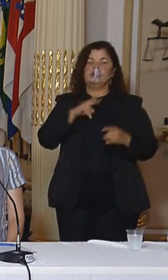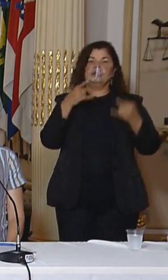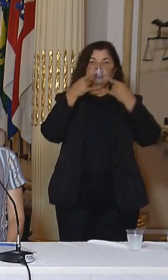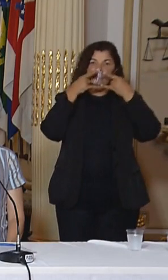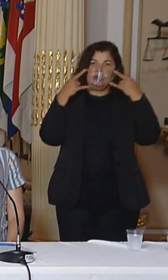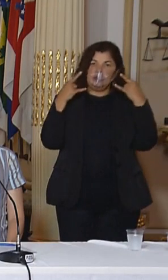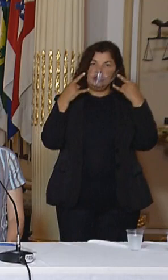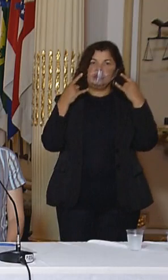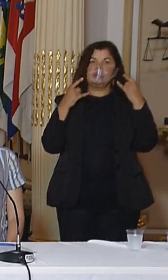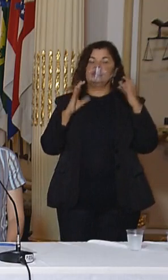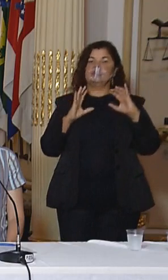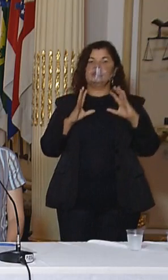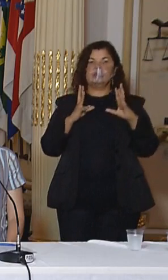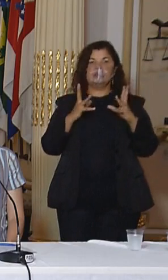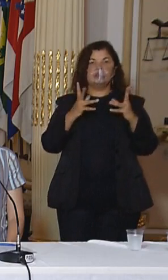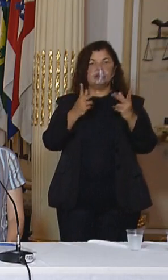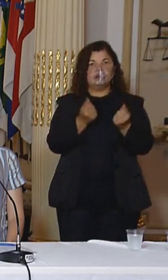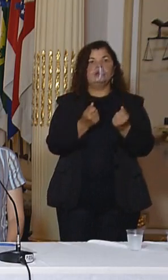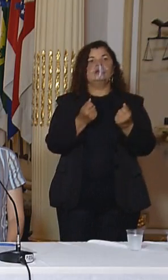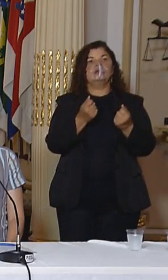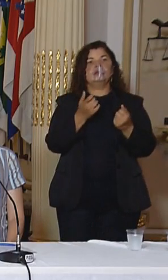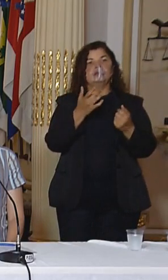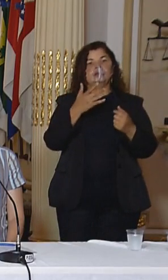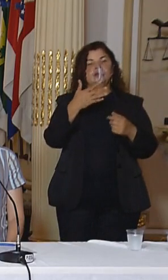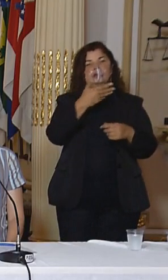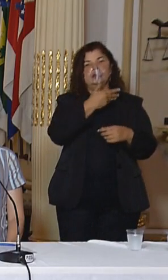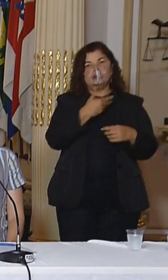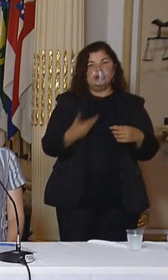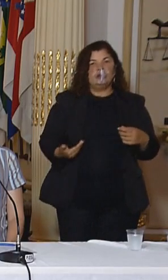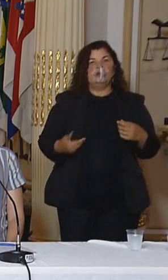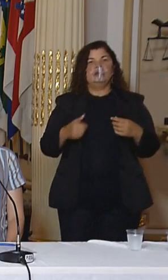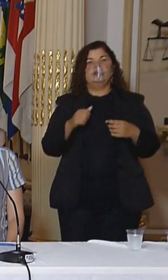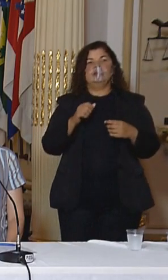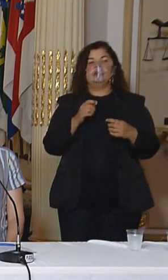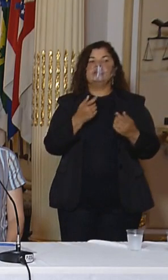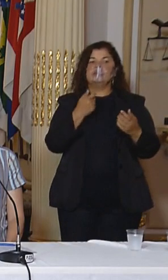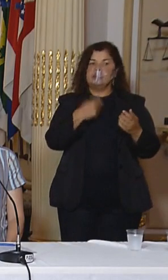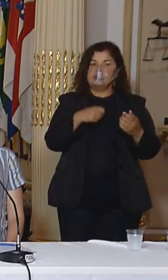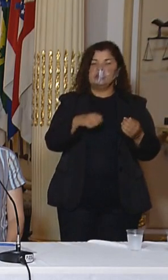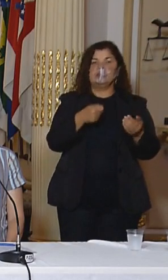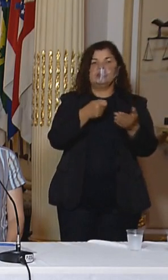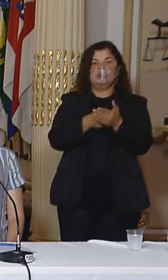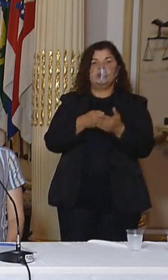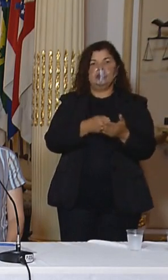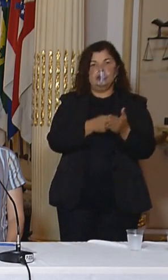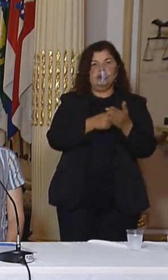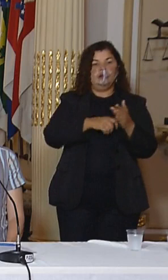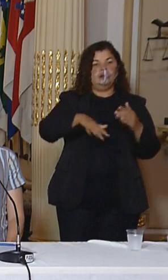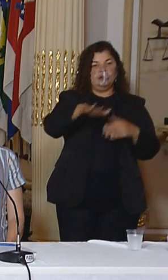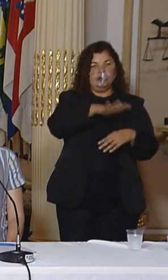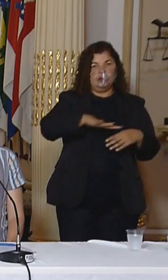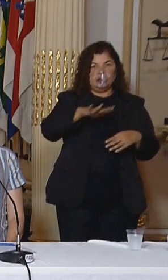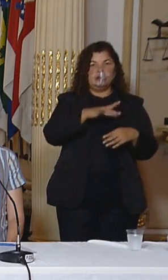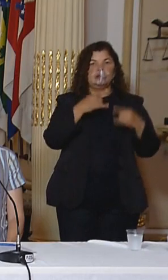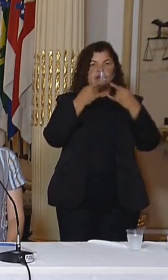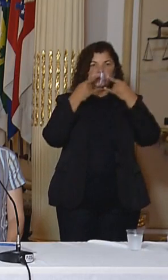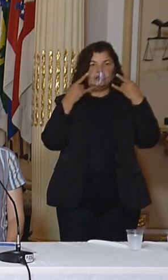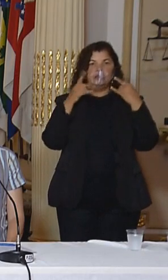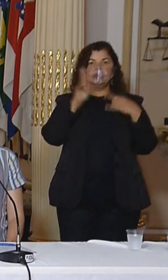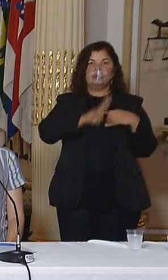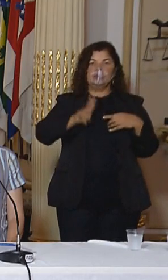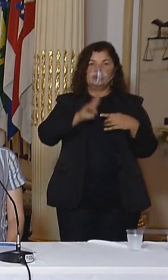É importante que todos os agentes públicos façam a cobrança disso, que também as instituições